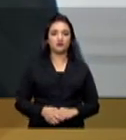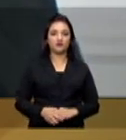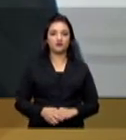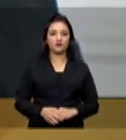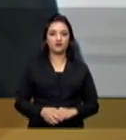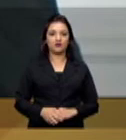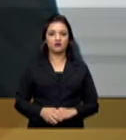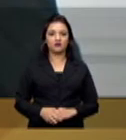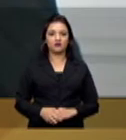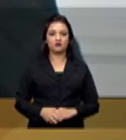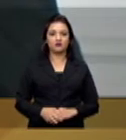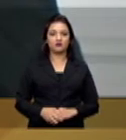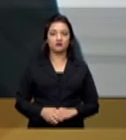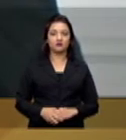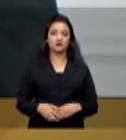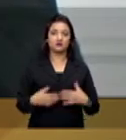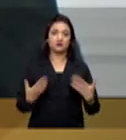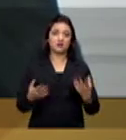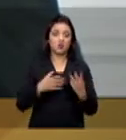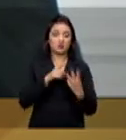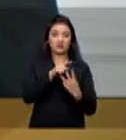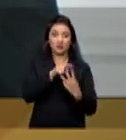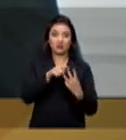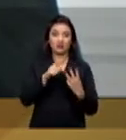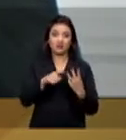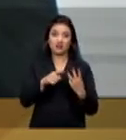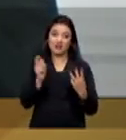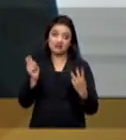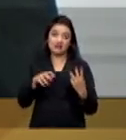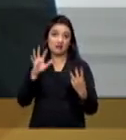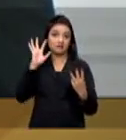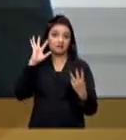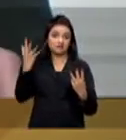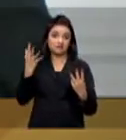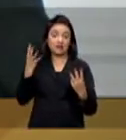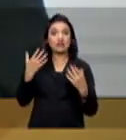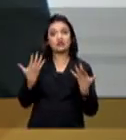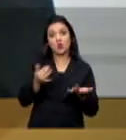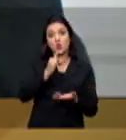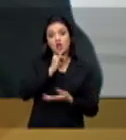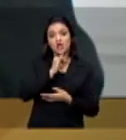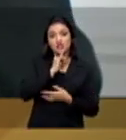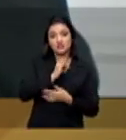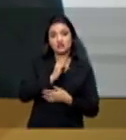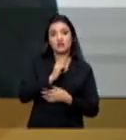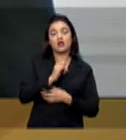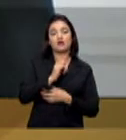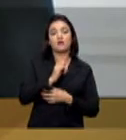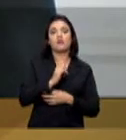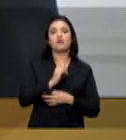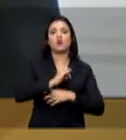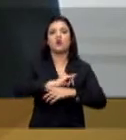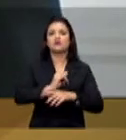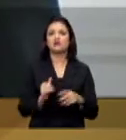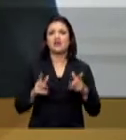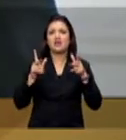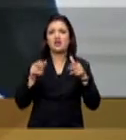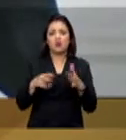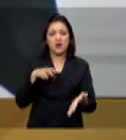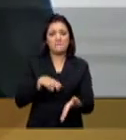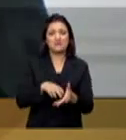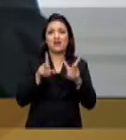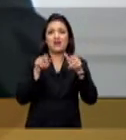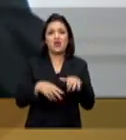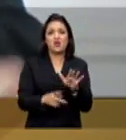se pede a aplicação do preceito secundário do tráfico de drogas, entendeu o eminente ministro relator pela aplicação do